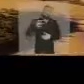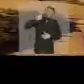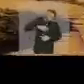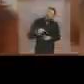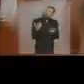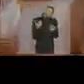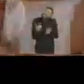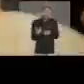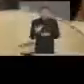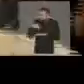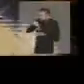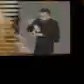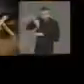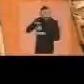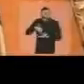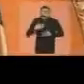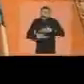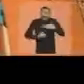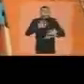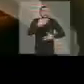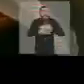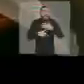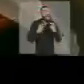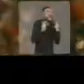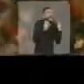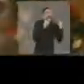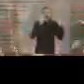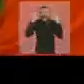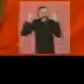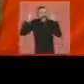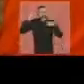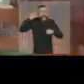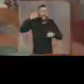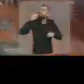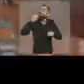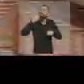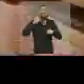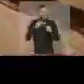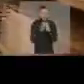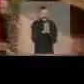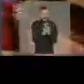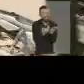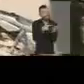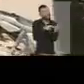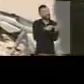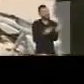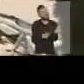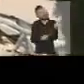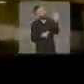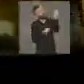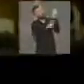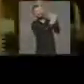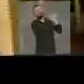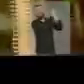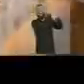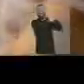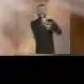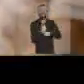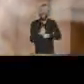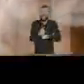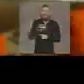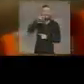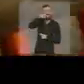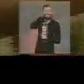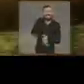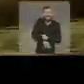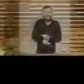quer mais Nossa arma não é grito não Mas vale um livro em sua